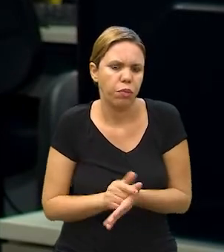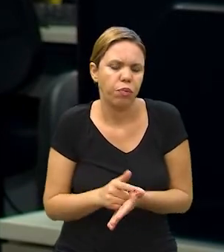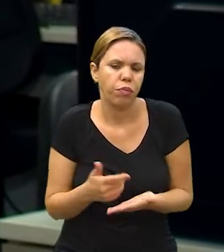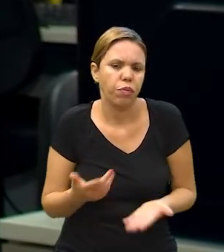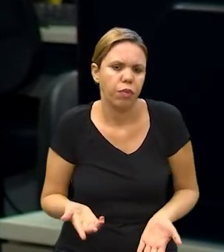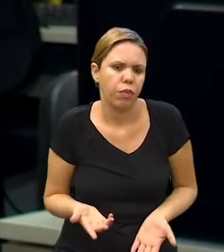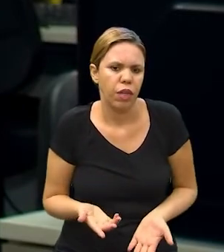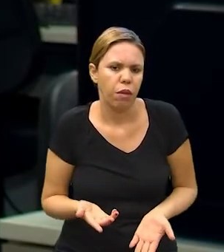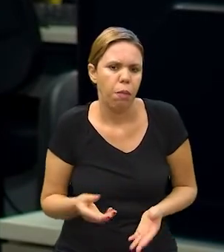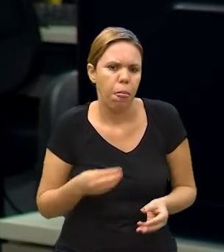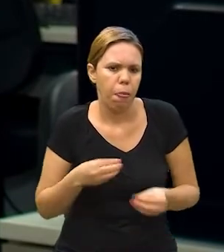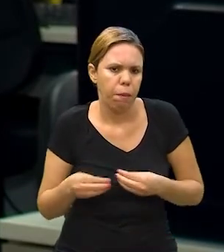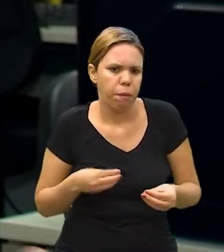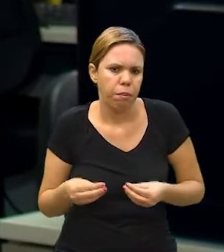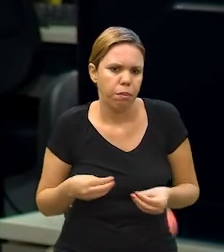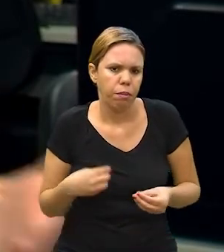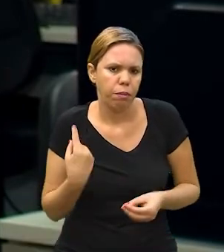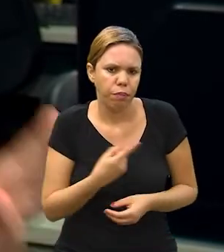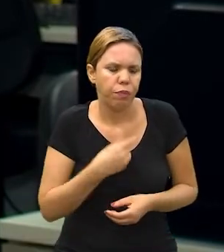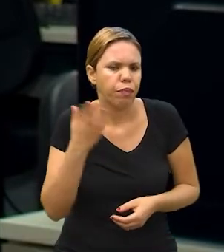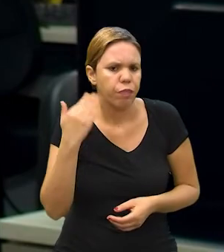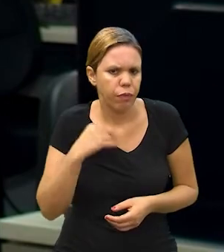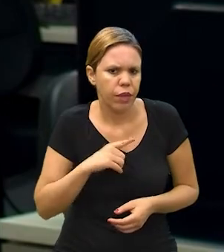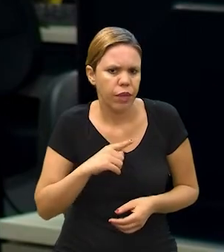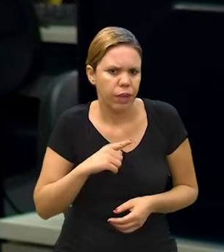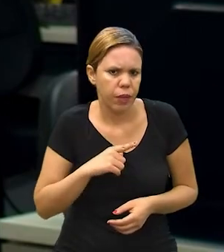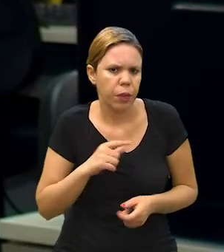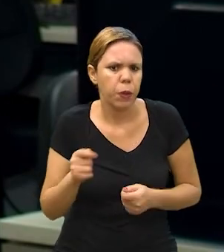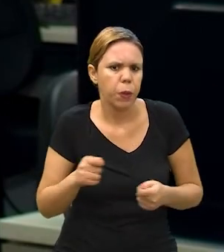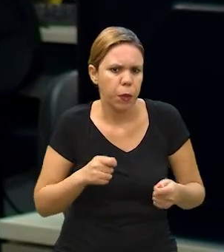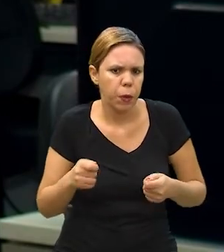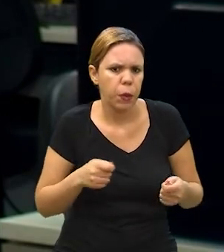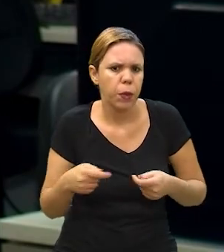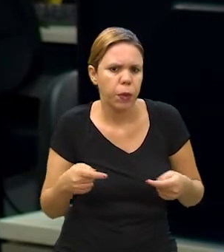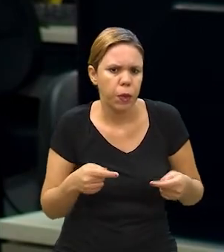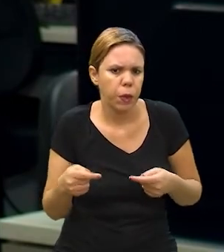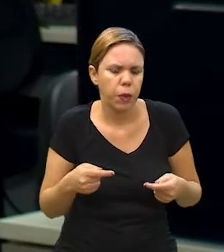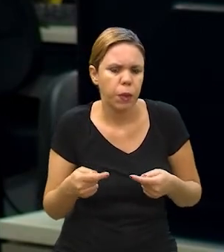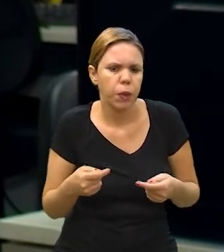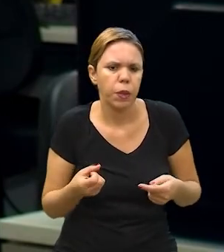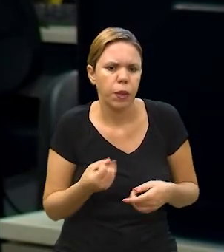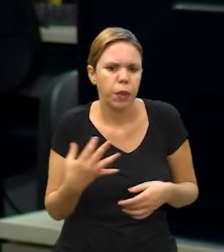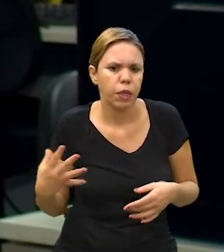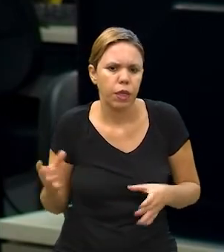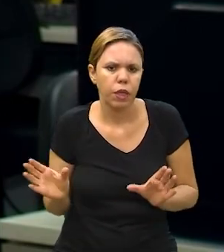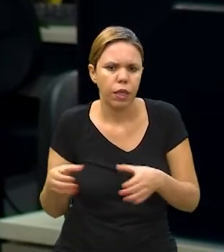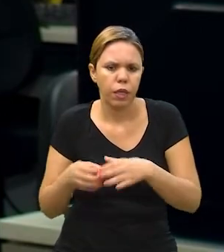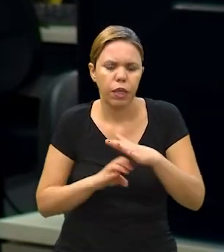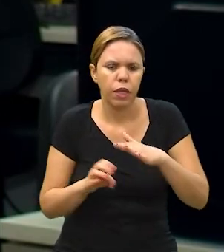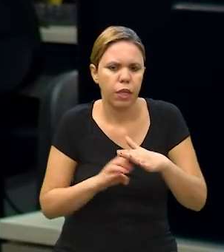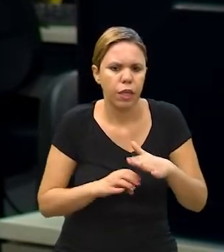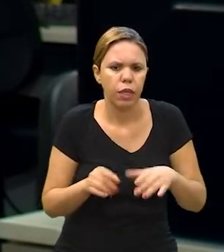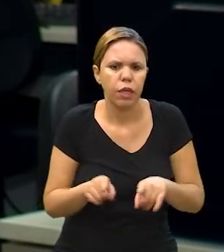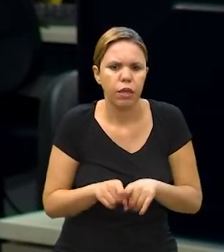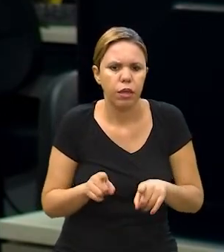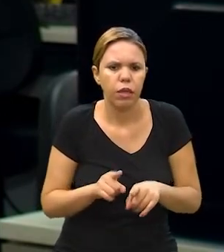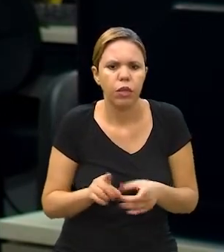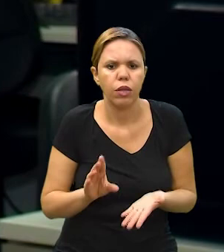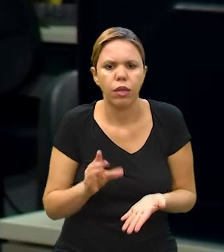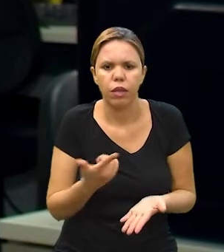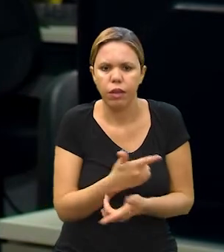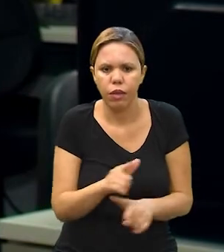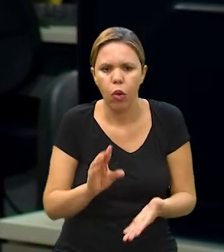justamente plástico. Né? E a gente sabe que então eles acabam competindo por esse resíduo com as cooperativas. Né? Com esse desinvestimento